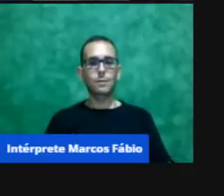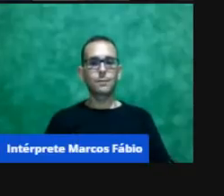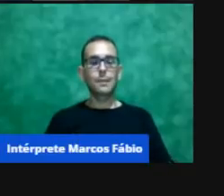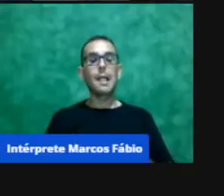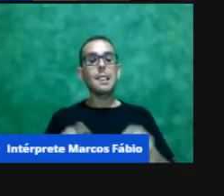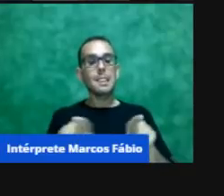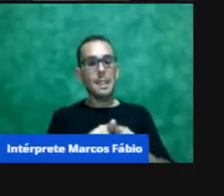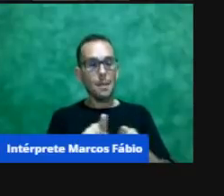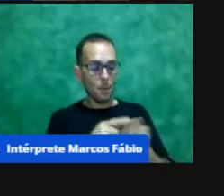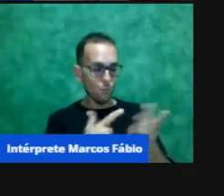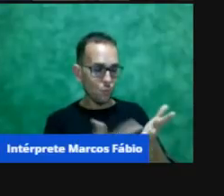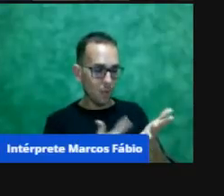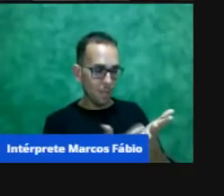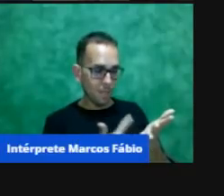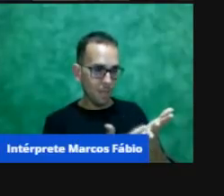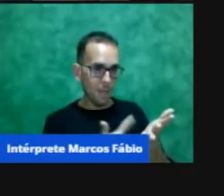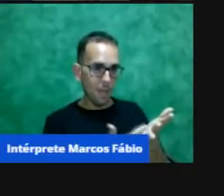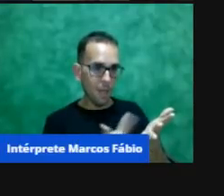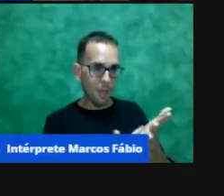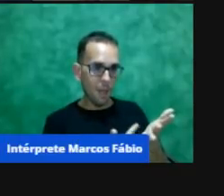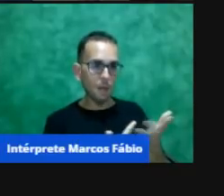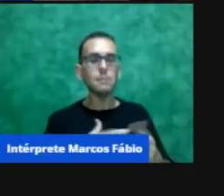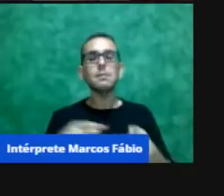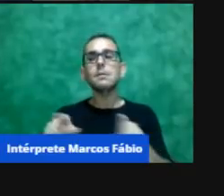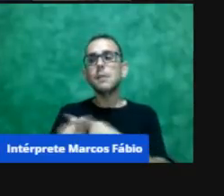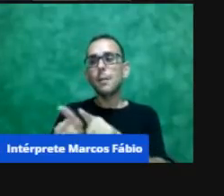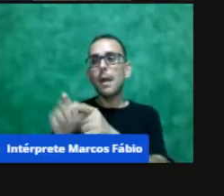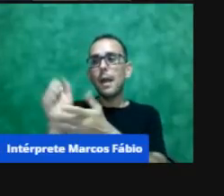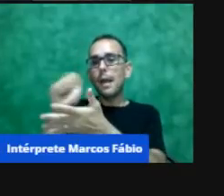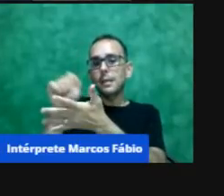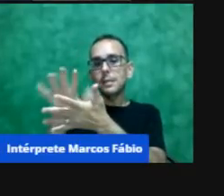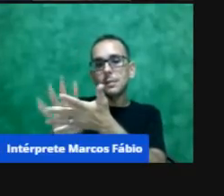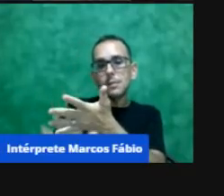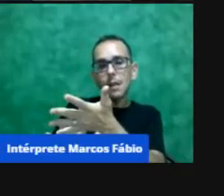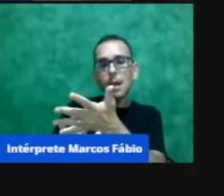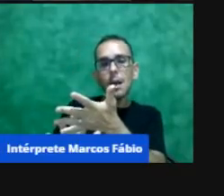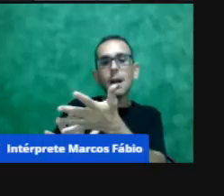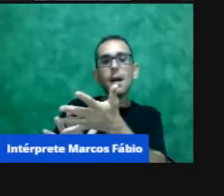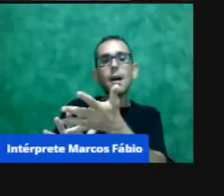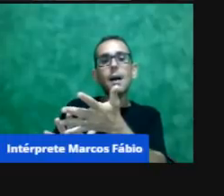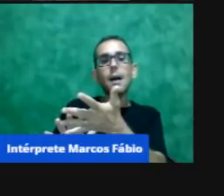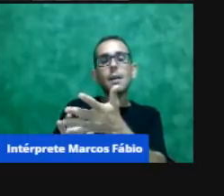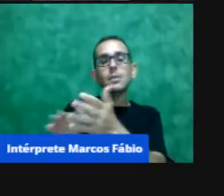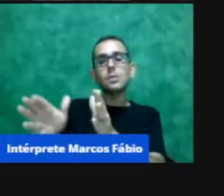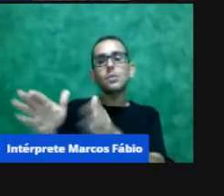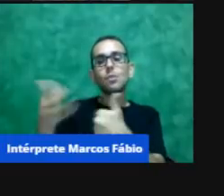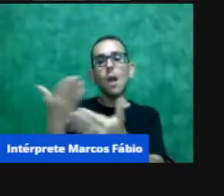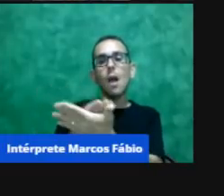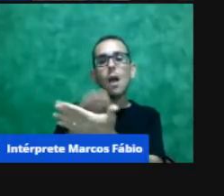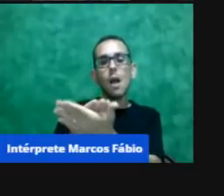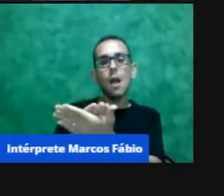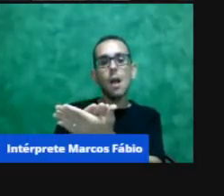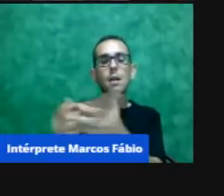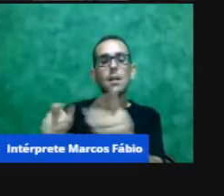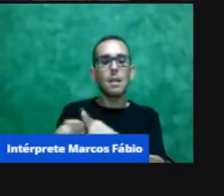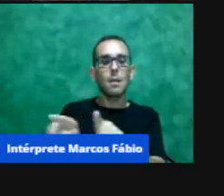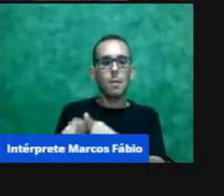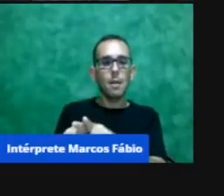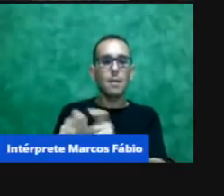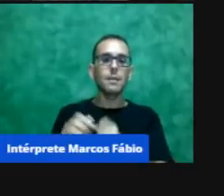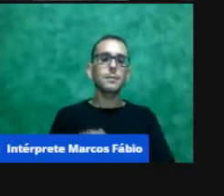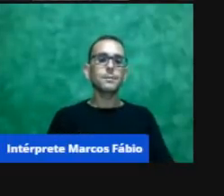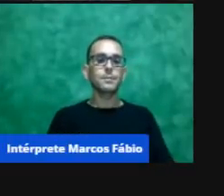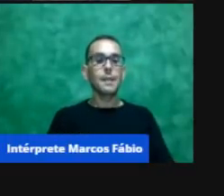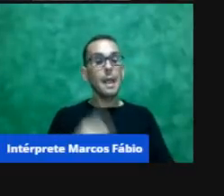nos cadernos como nas atividades de Classroom, enfim, né, do Classroom, que